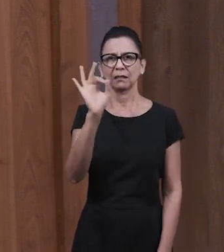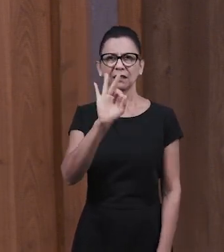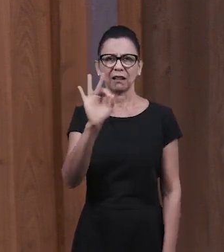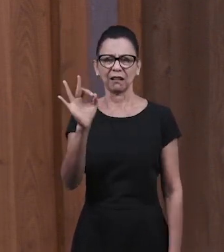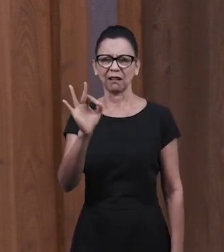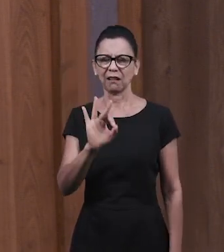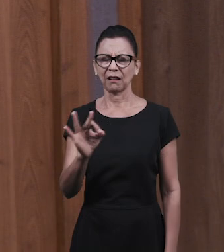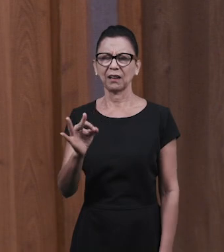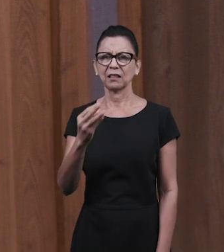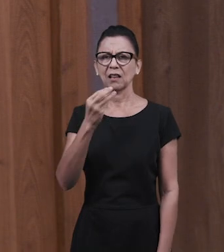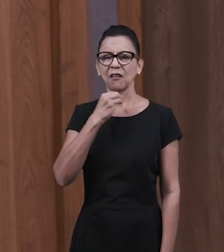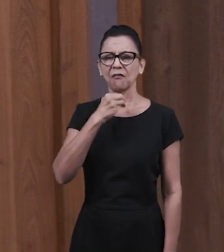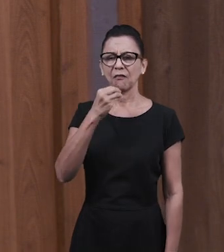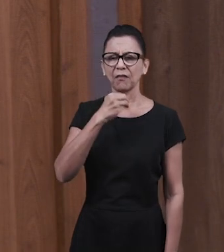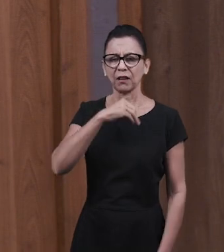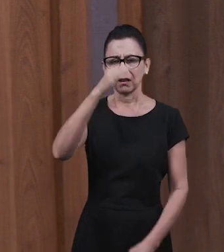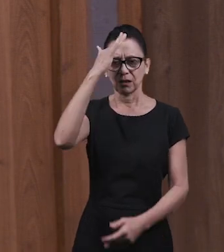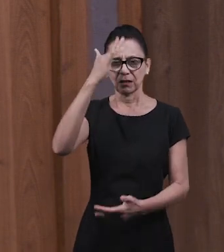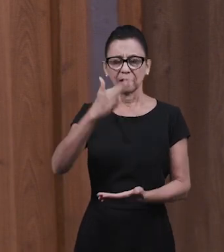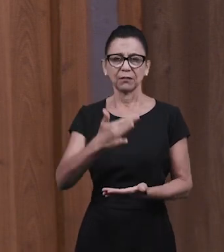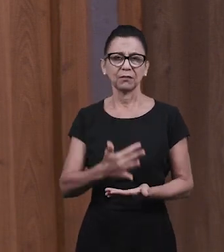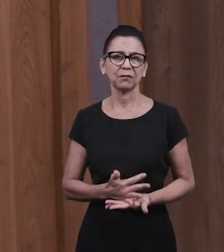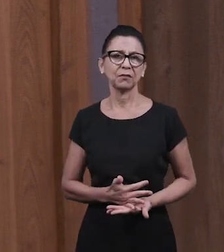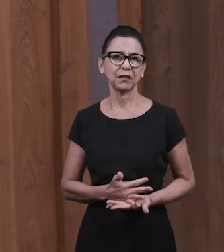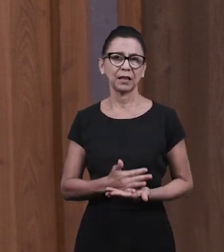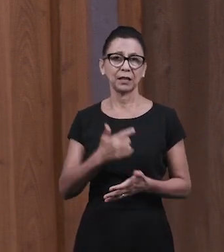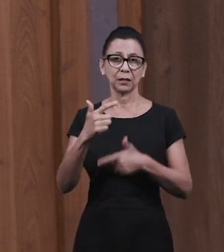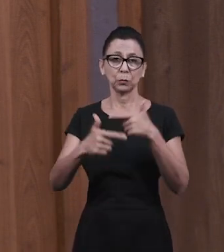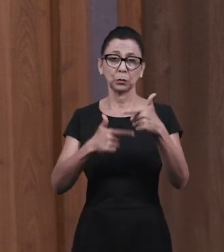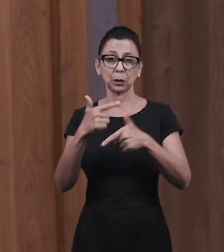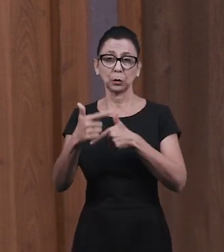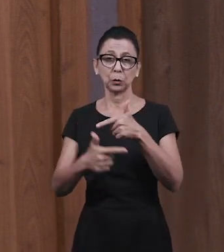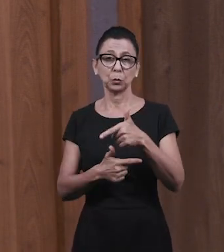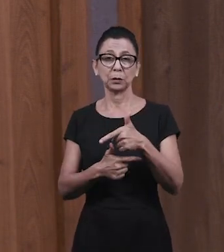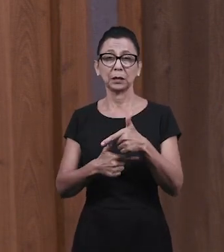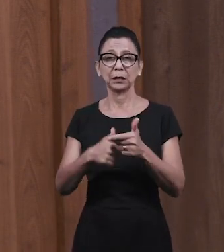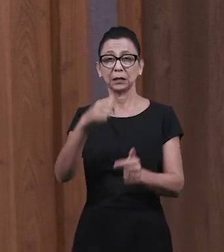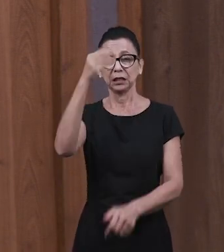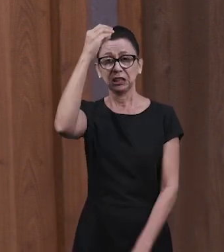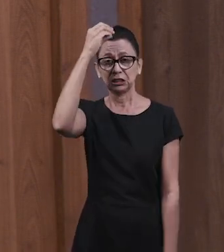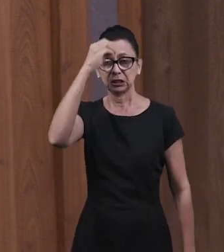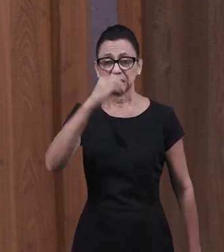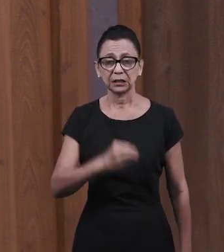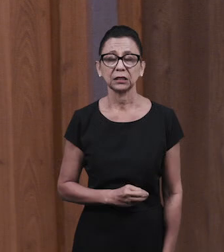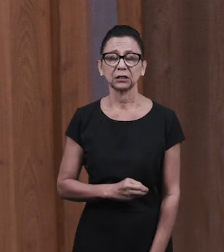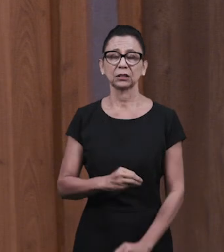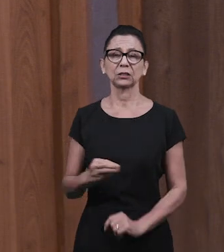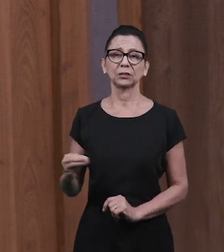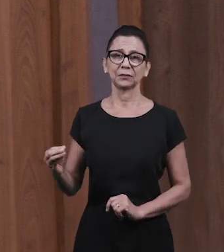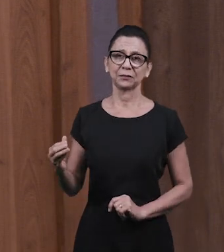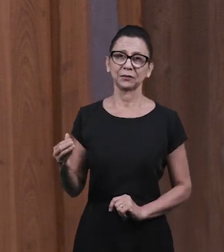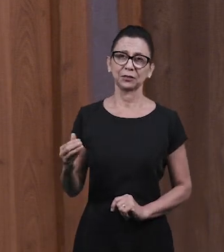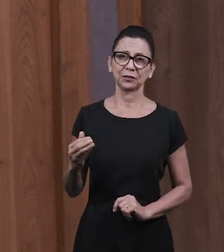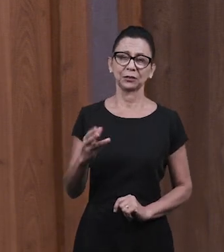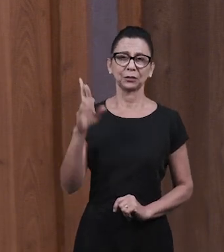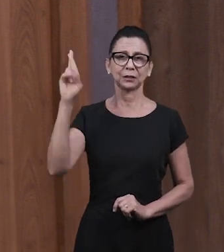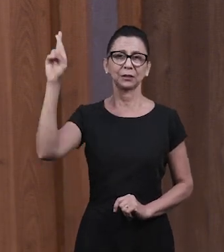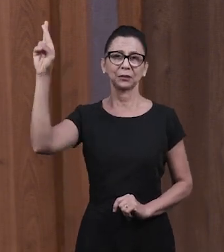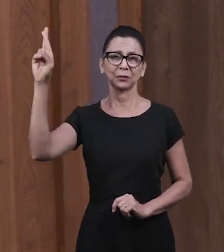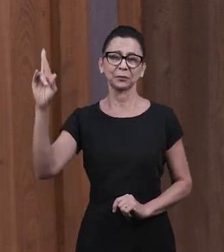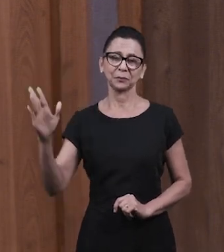e, portanto, ele não consegue enfrentar as lutas. Muito bem colocado na sua resposta. Muito obrigado,